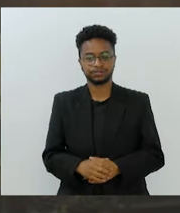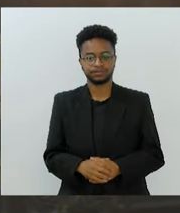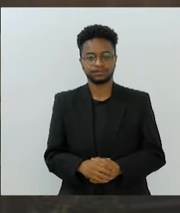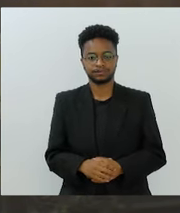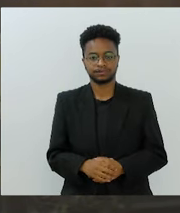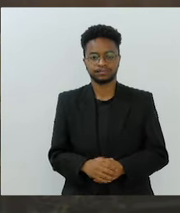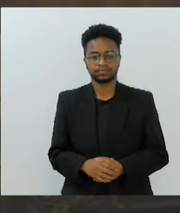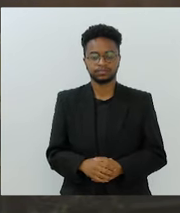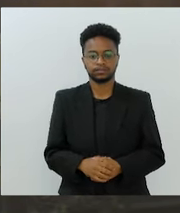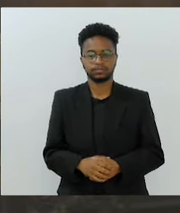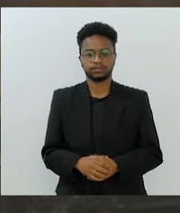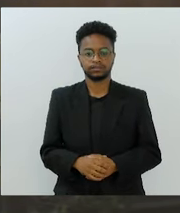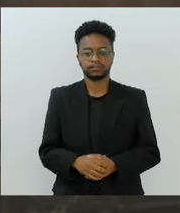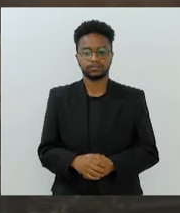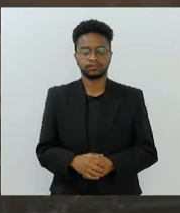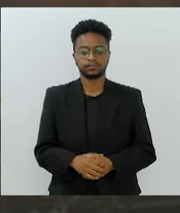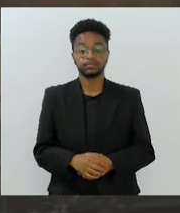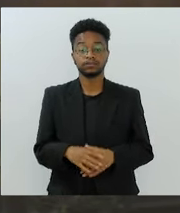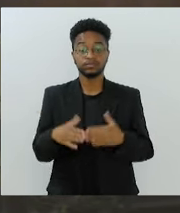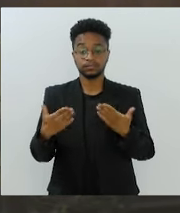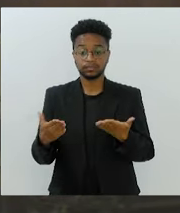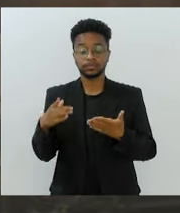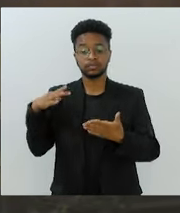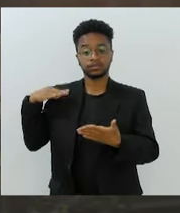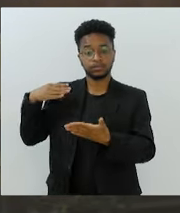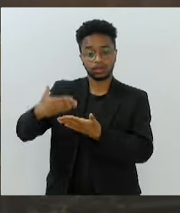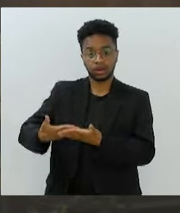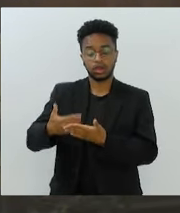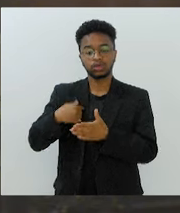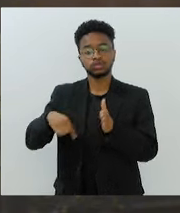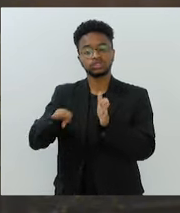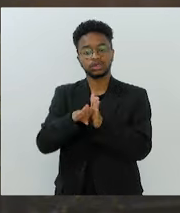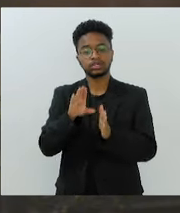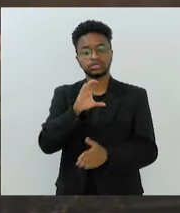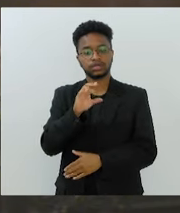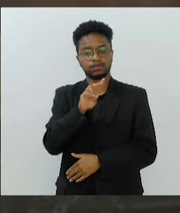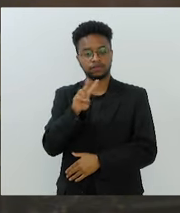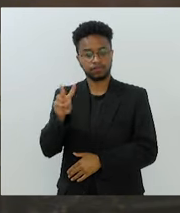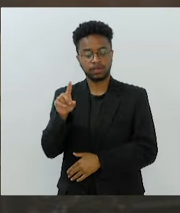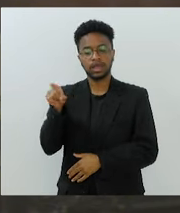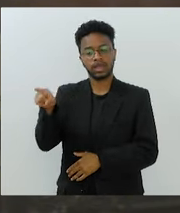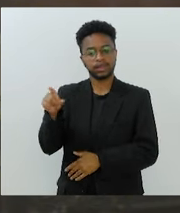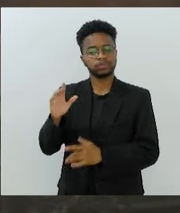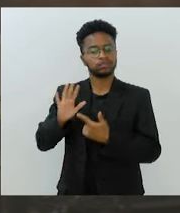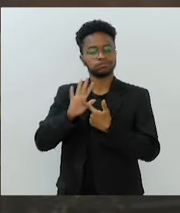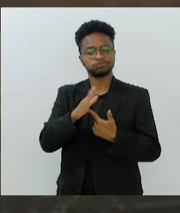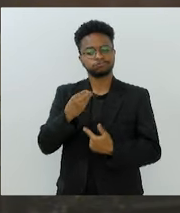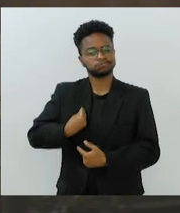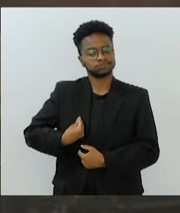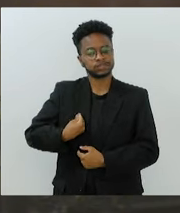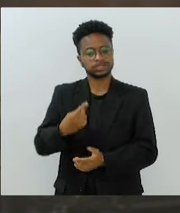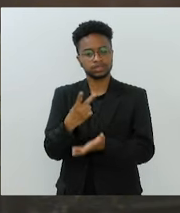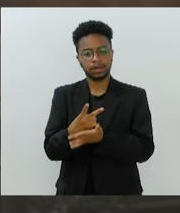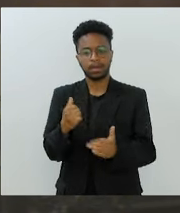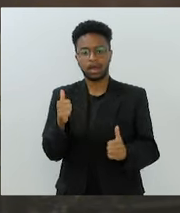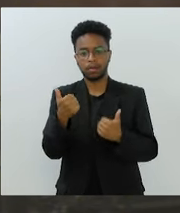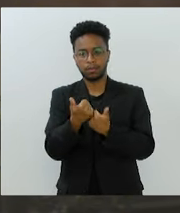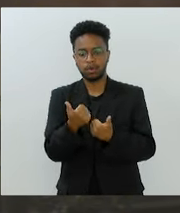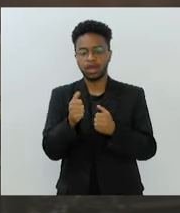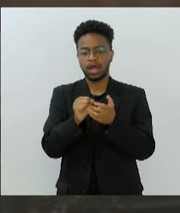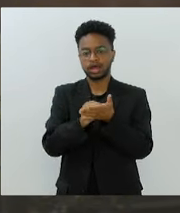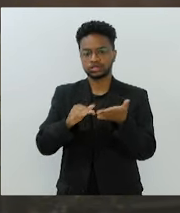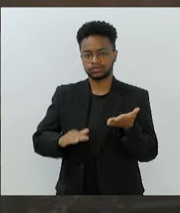E desde quando eu cheguei ao CVV, ele se marcou presente, né, apoiando as